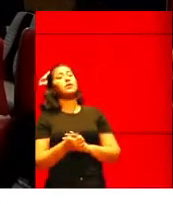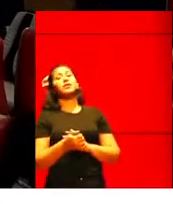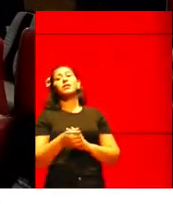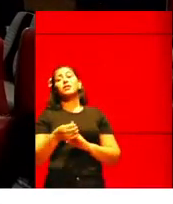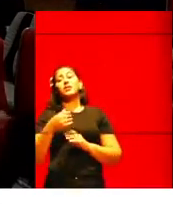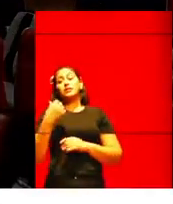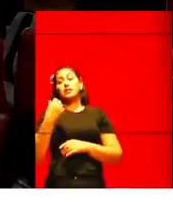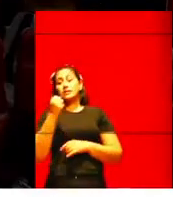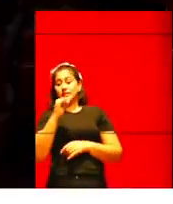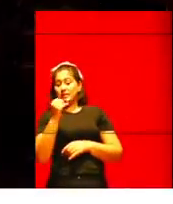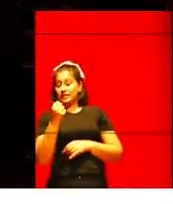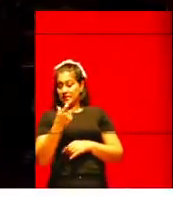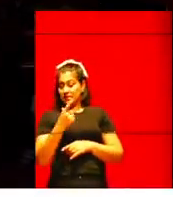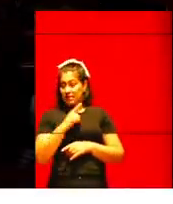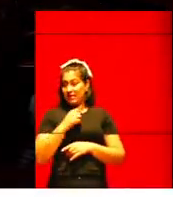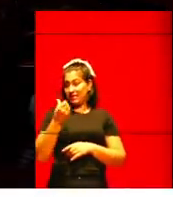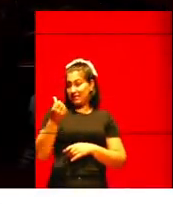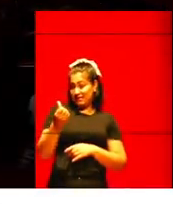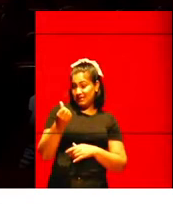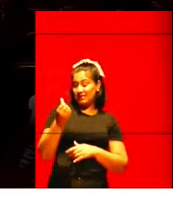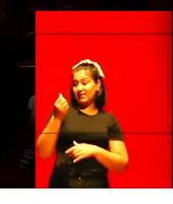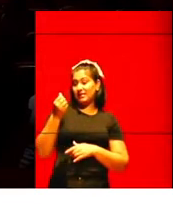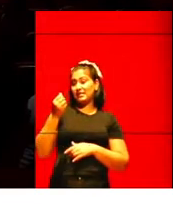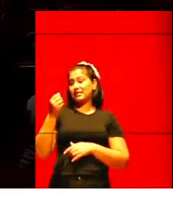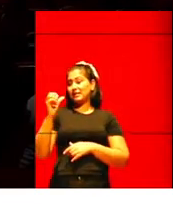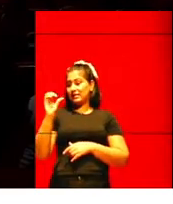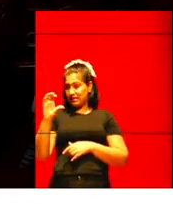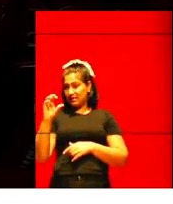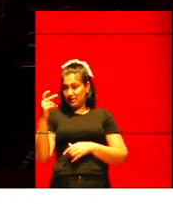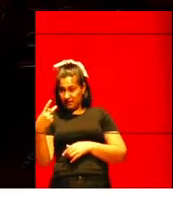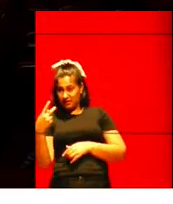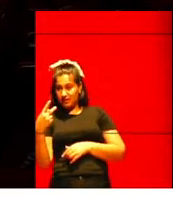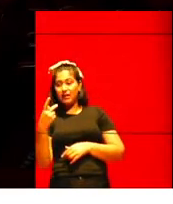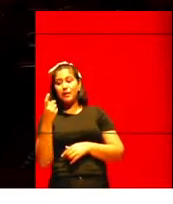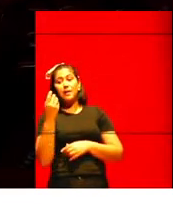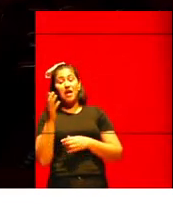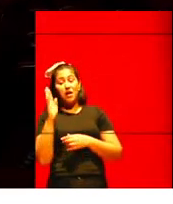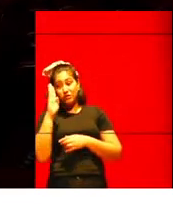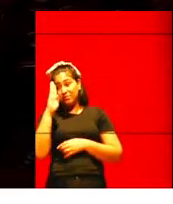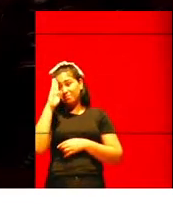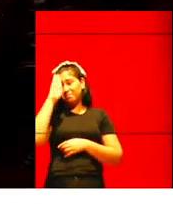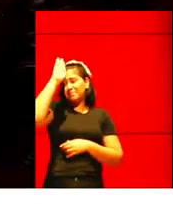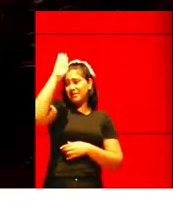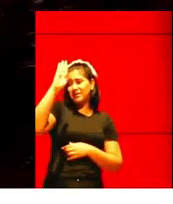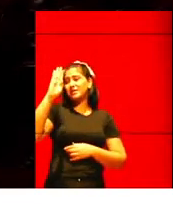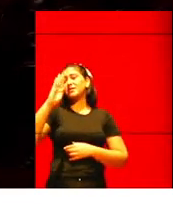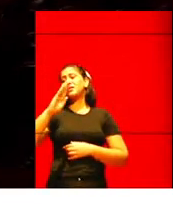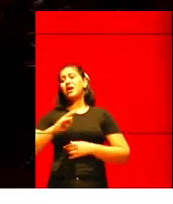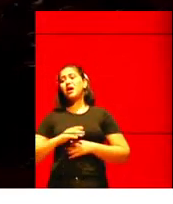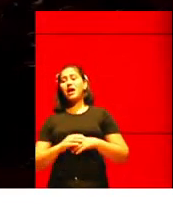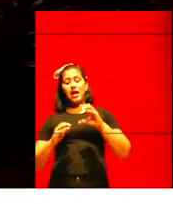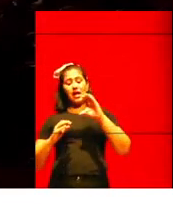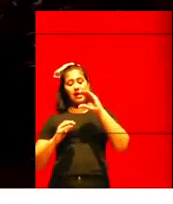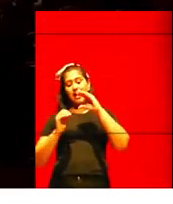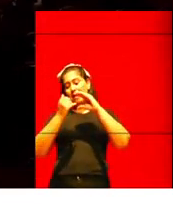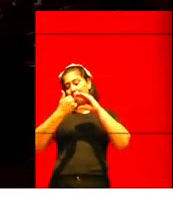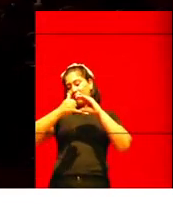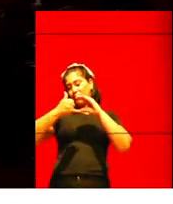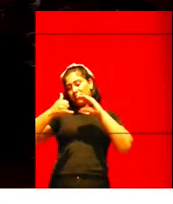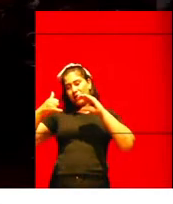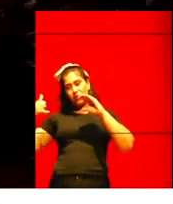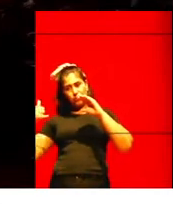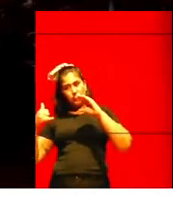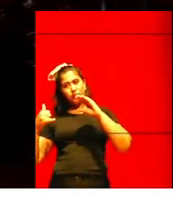hexoses, glicose, frutose e galactose, e que compõem esses principais aqui, carboidratos formados por